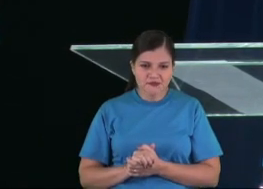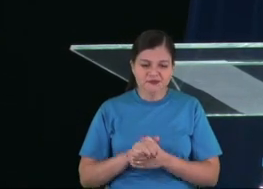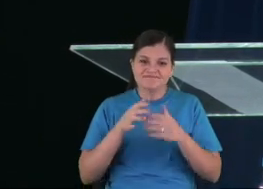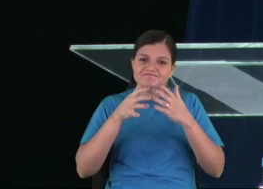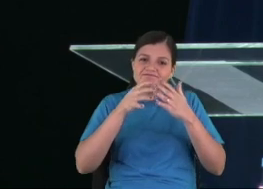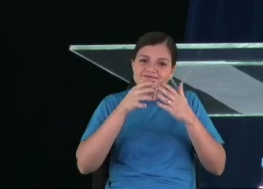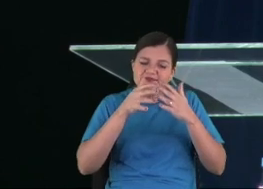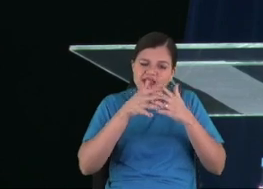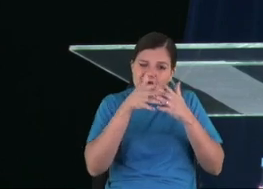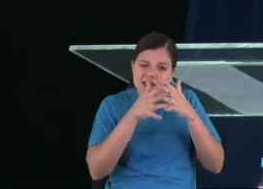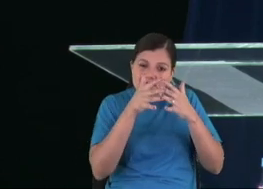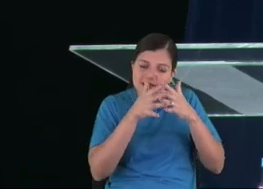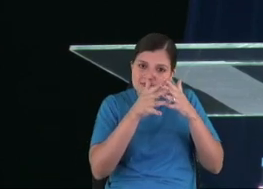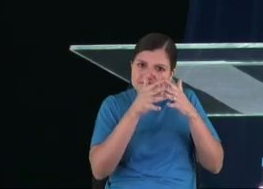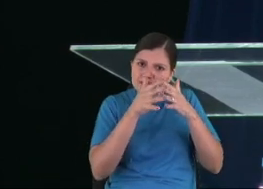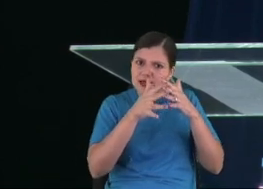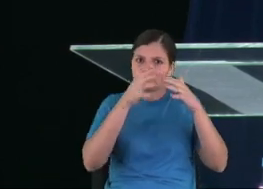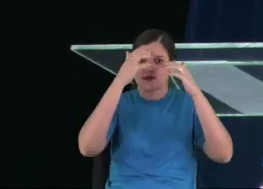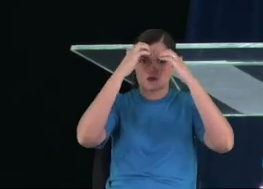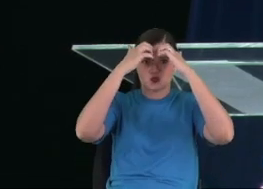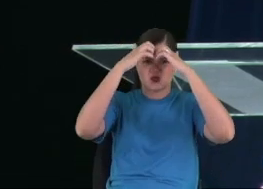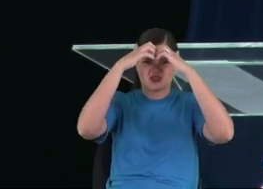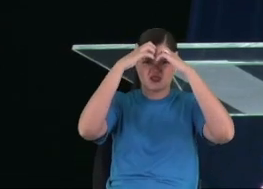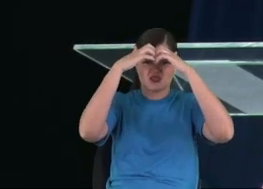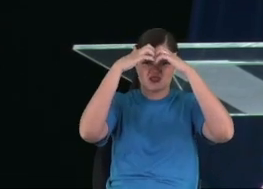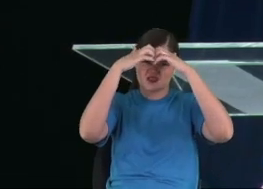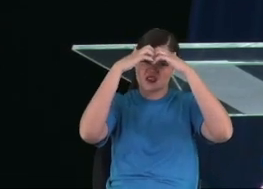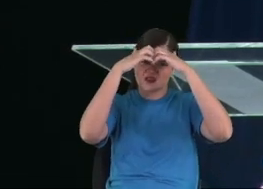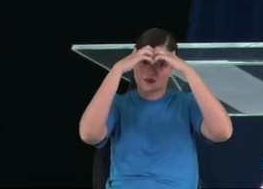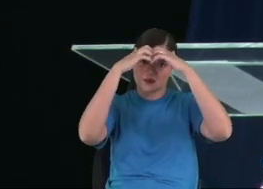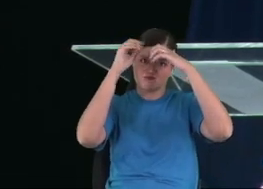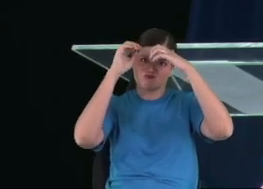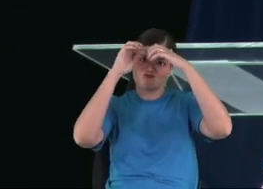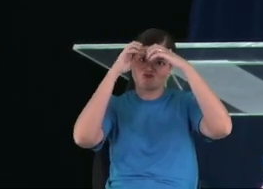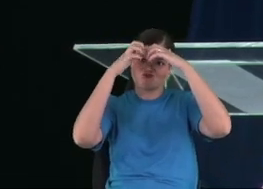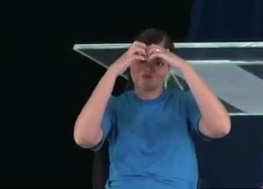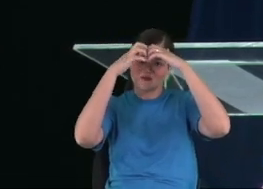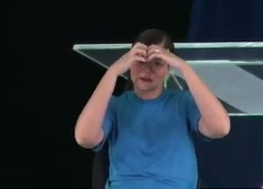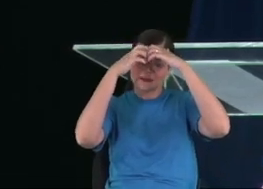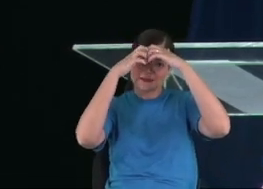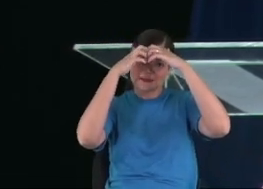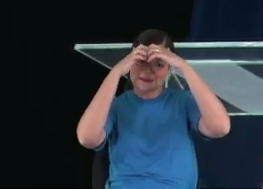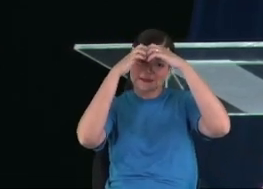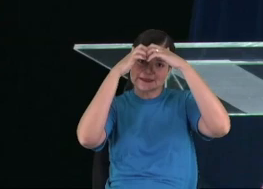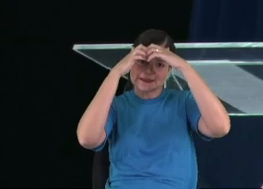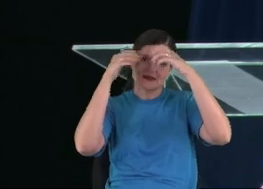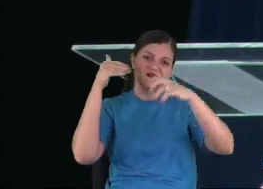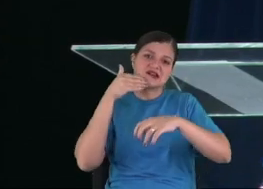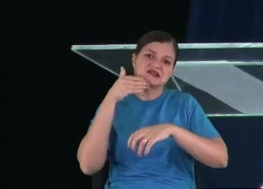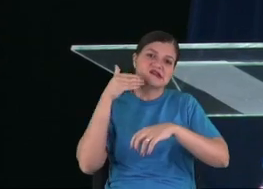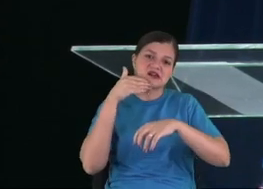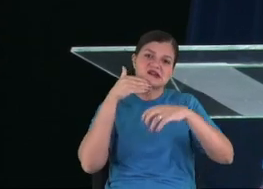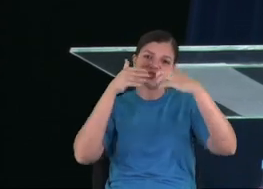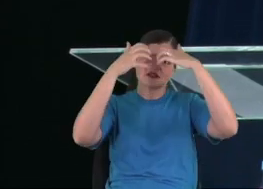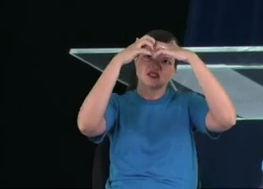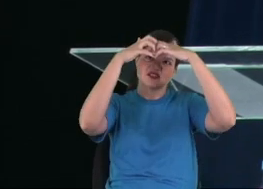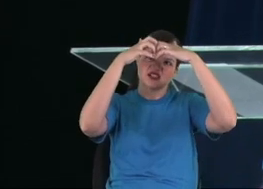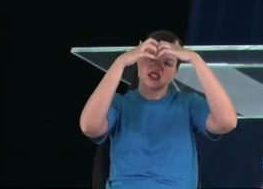prejudica o cérebro, ele deforma certas conexões de neurônios,